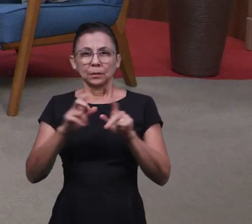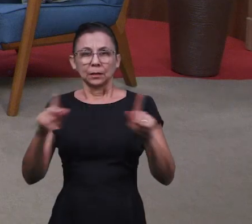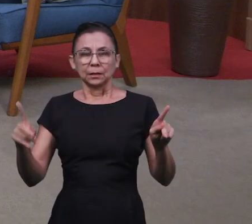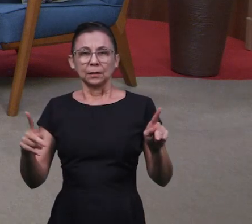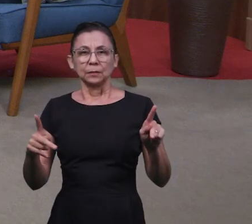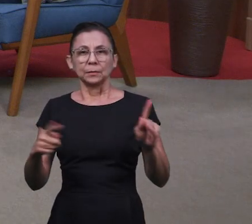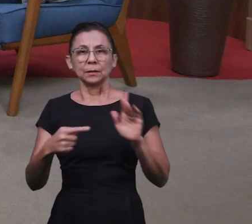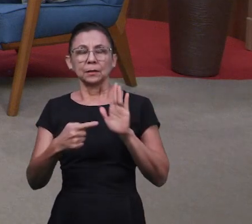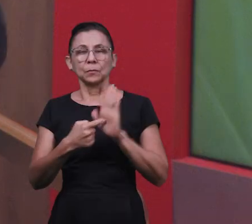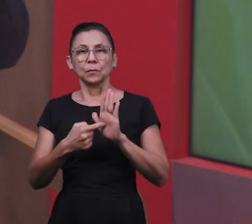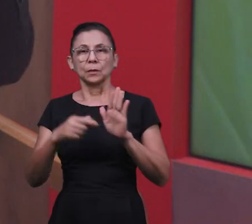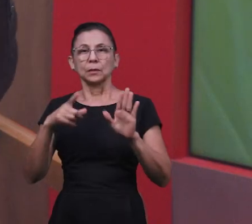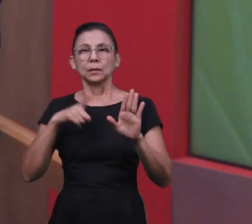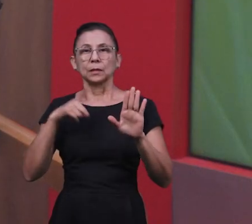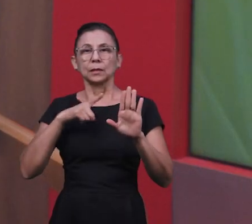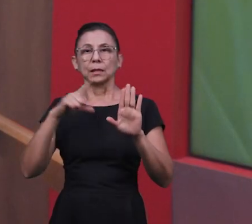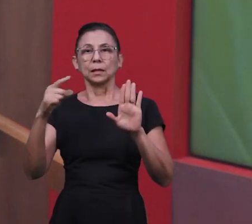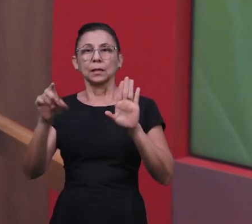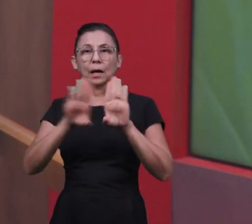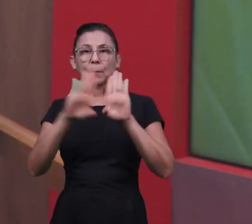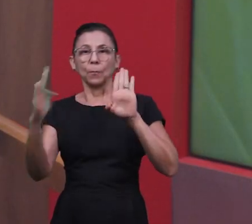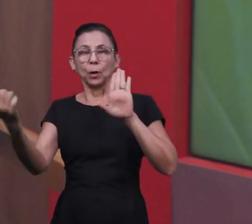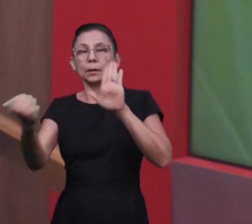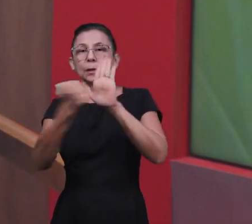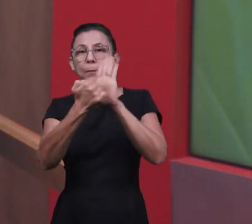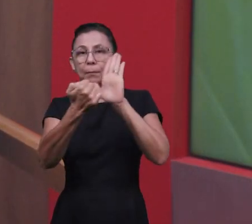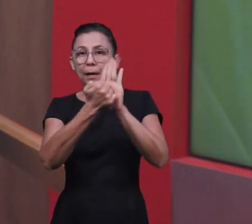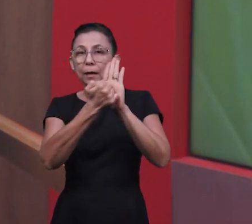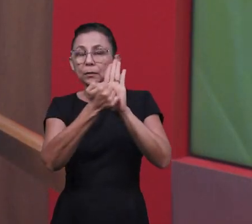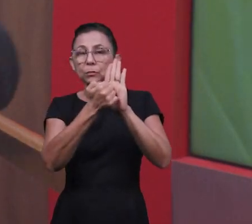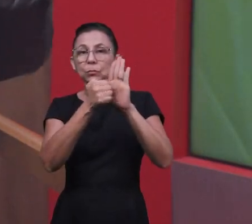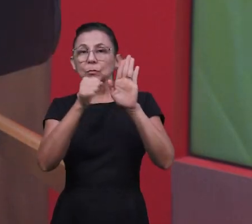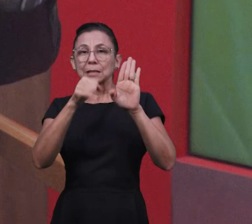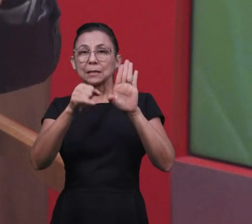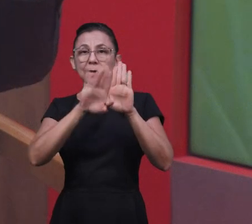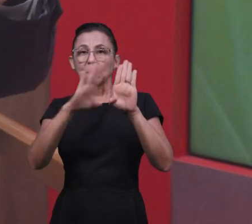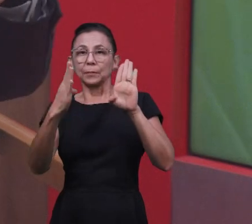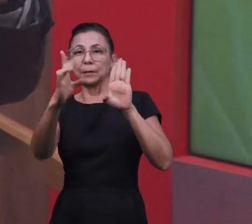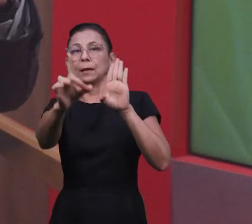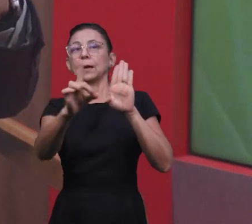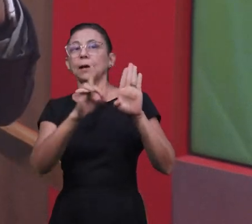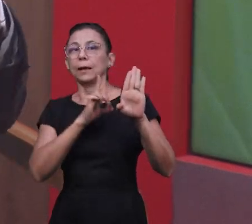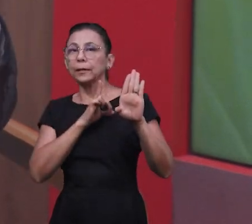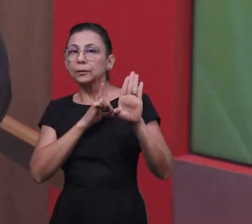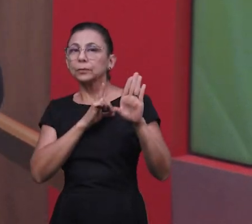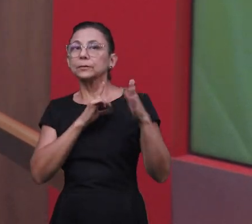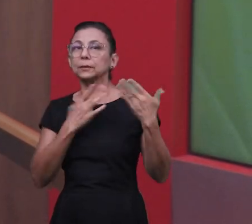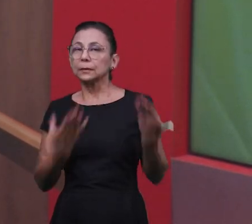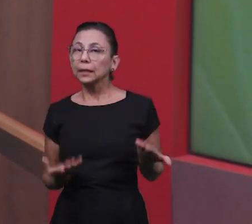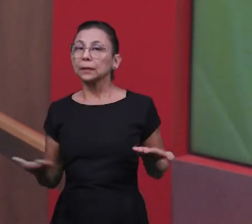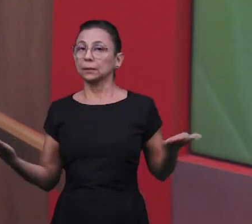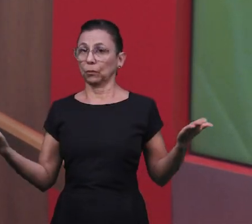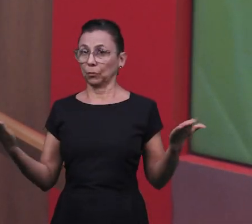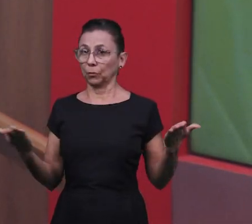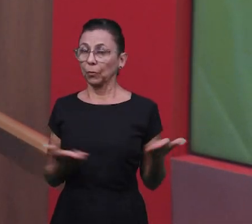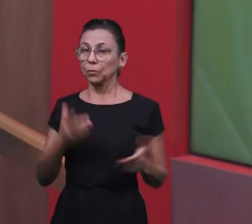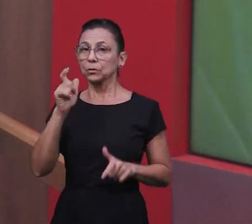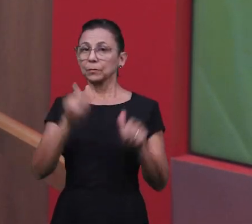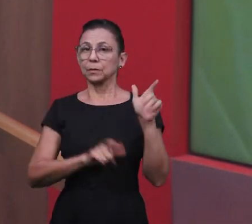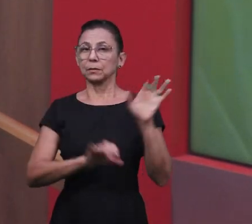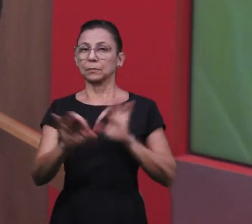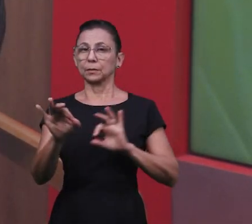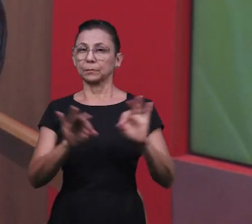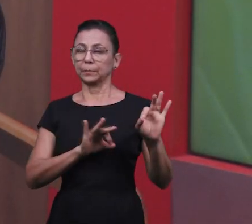quem abrir eu vou entrar e vou cear com ele. Então a igreja, hoje, neste mundo, se preparando para o